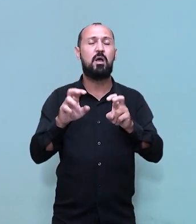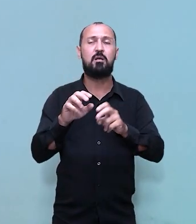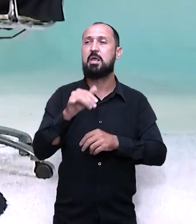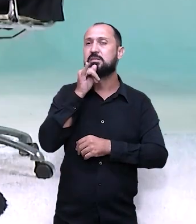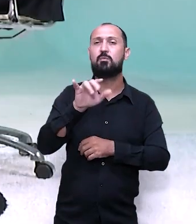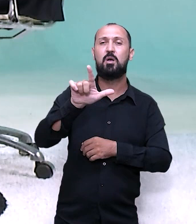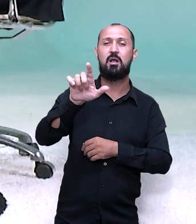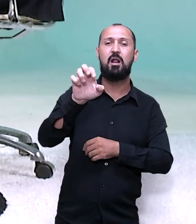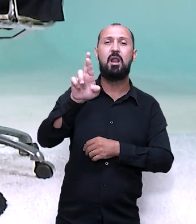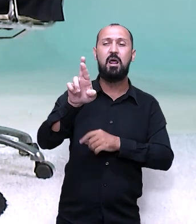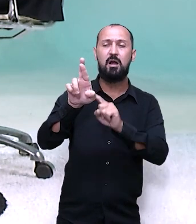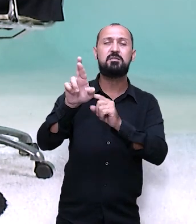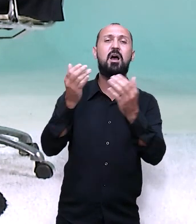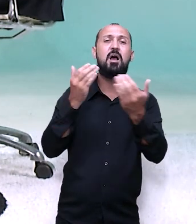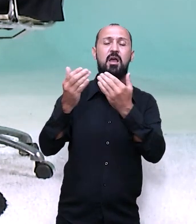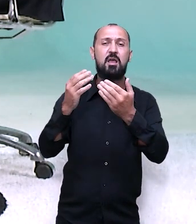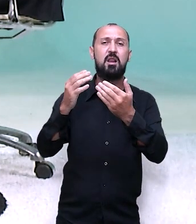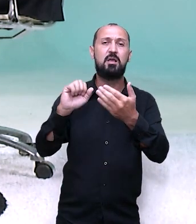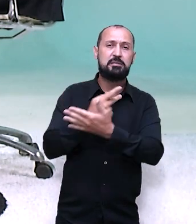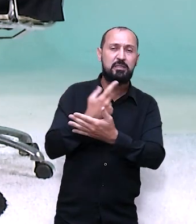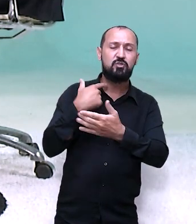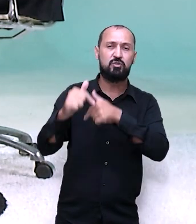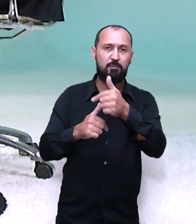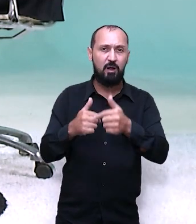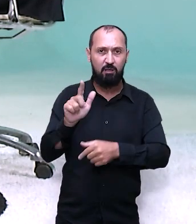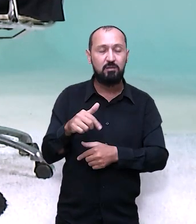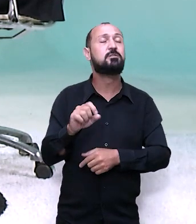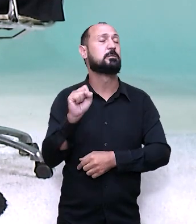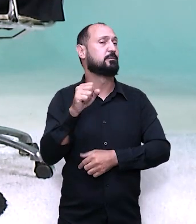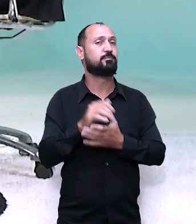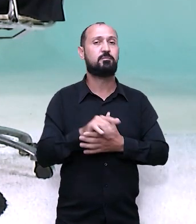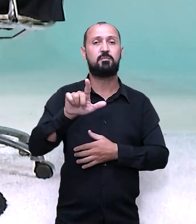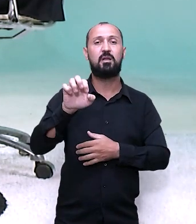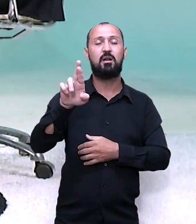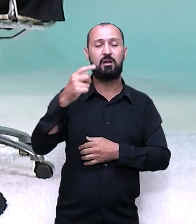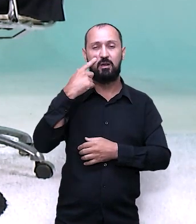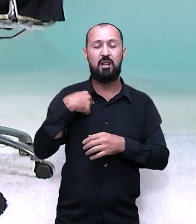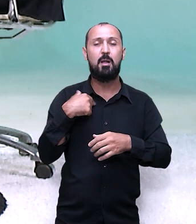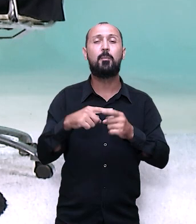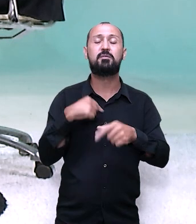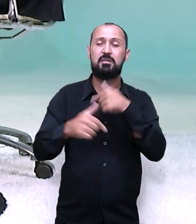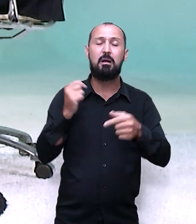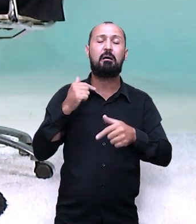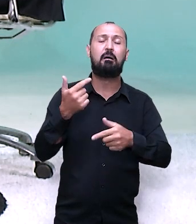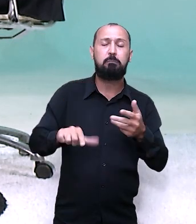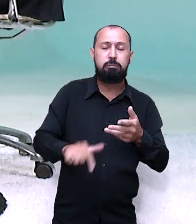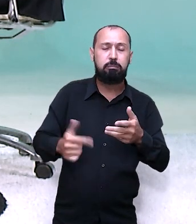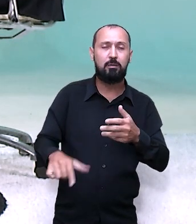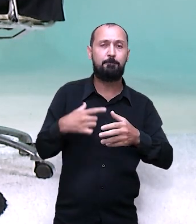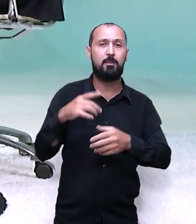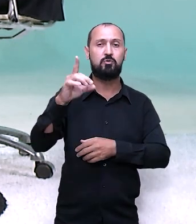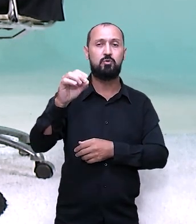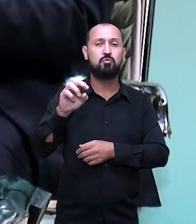segurança do trabalho? Exatamente. As empresas, é recomendável que elas contem com o apoio